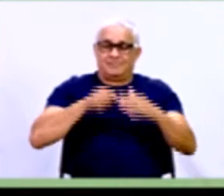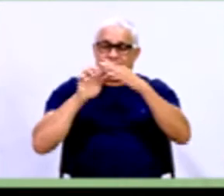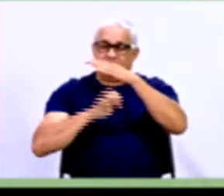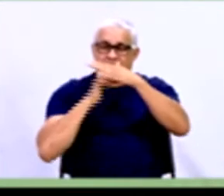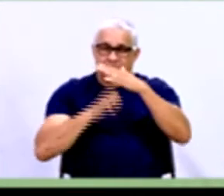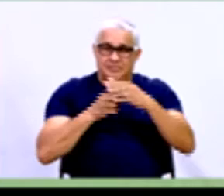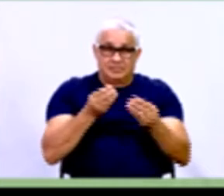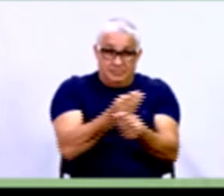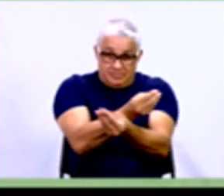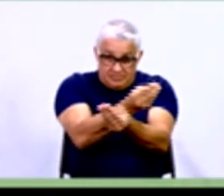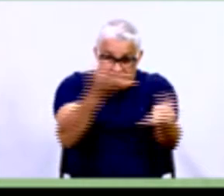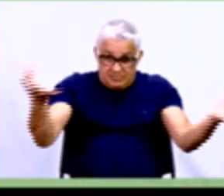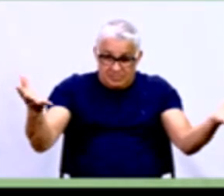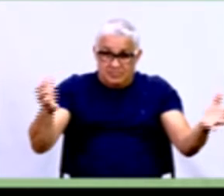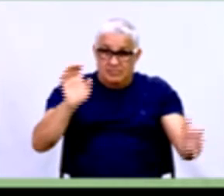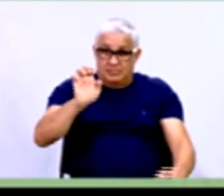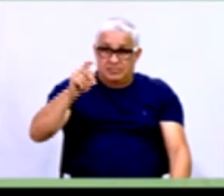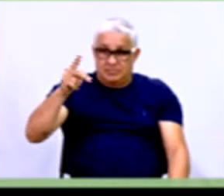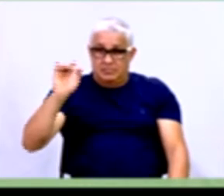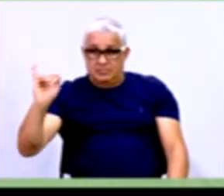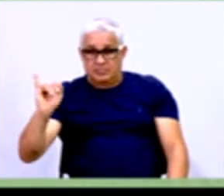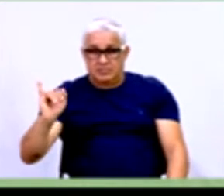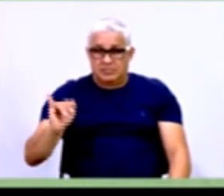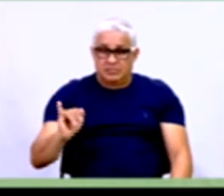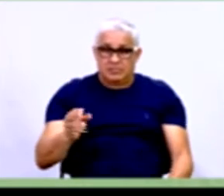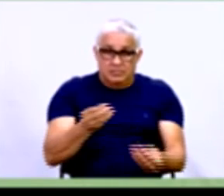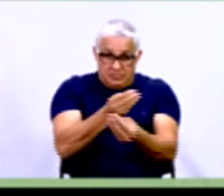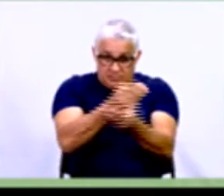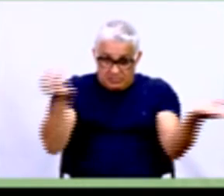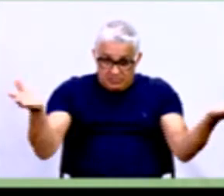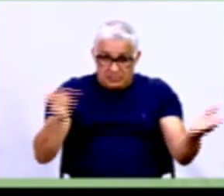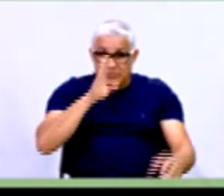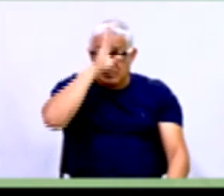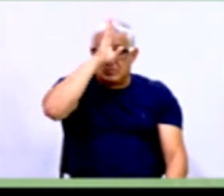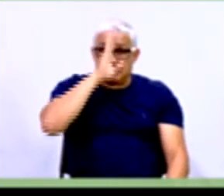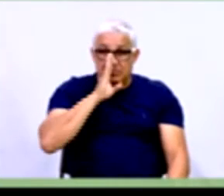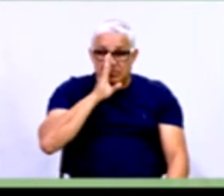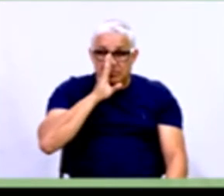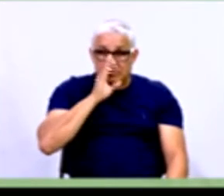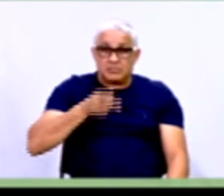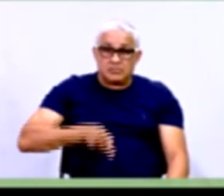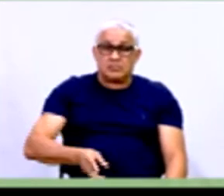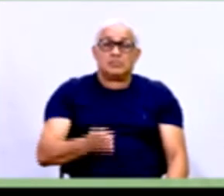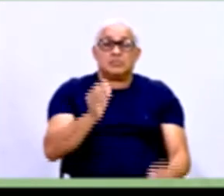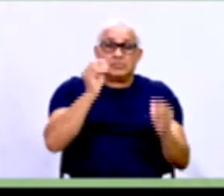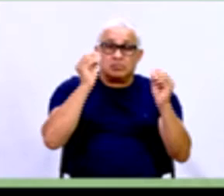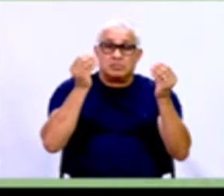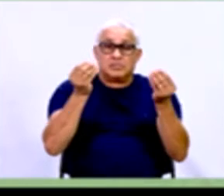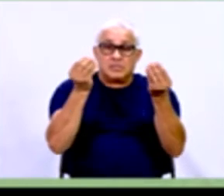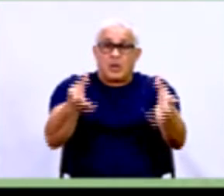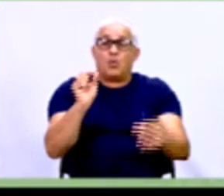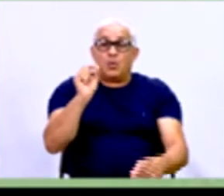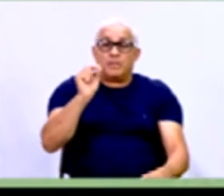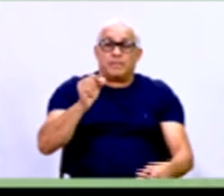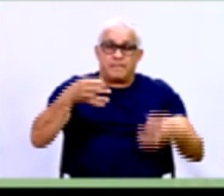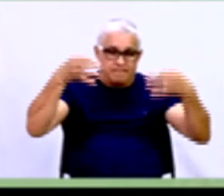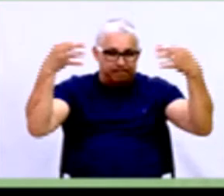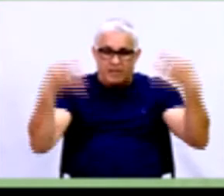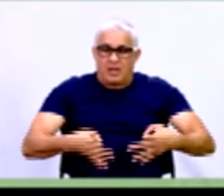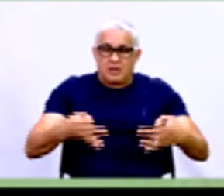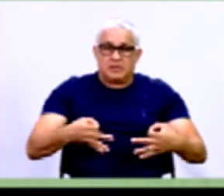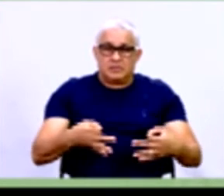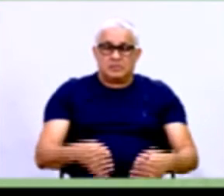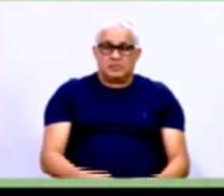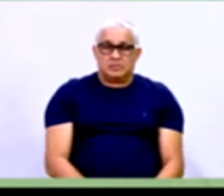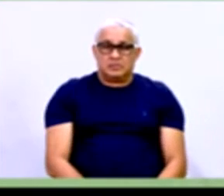a fornecer esse equipamento de proteção individual e oferecê-lo sempre em uma condição perfeita, em um estado de conservação perfeita.